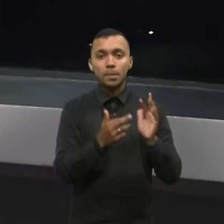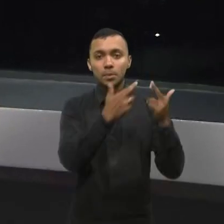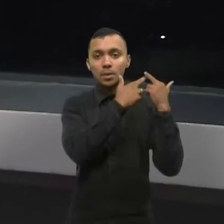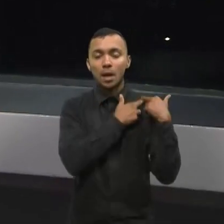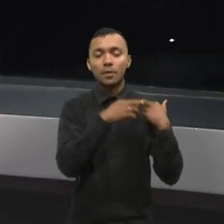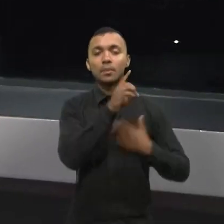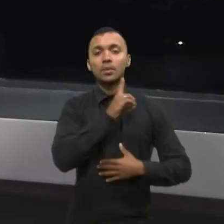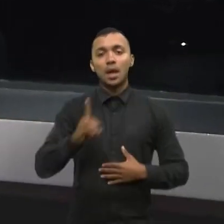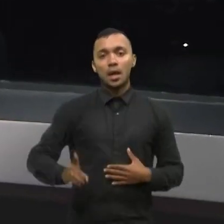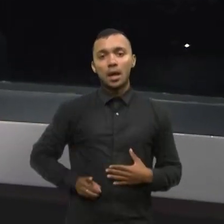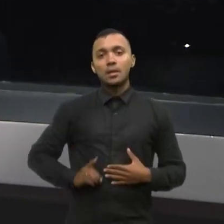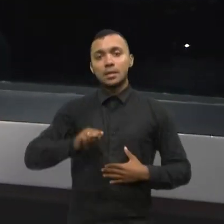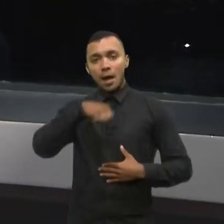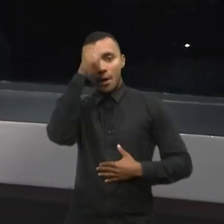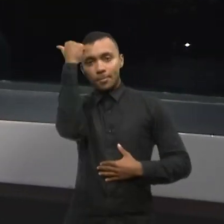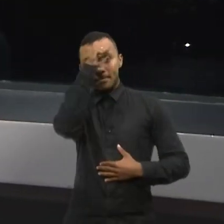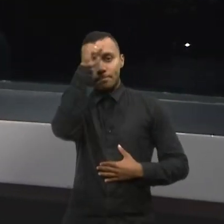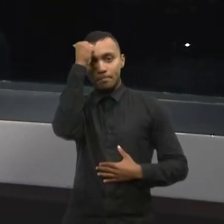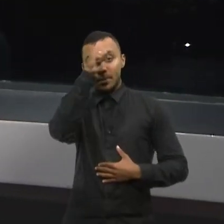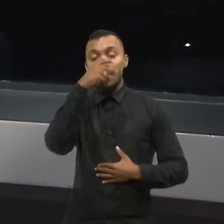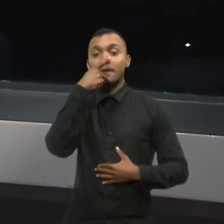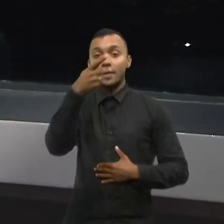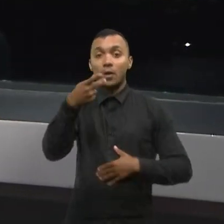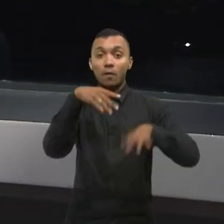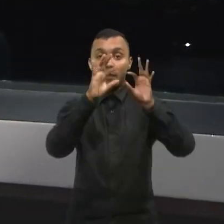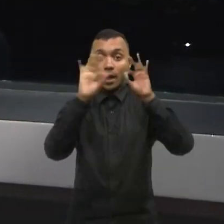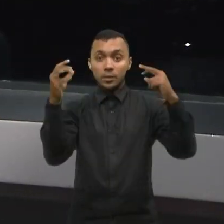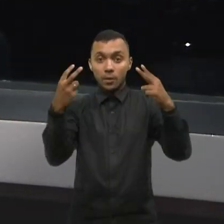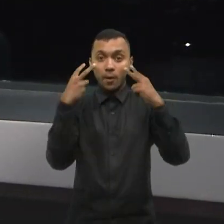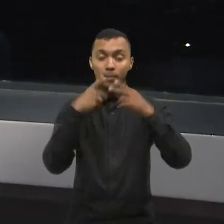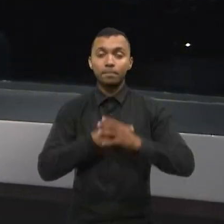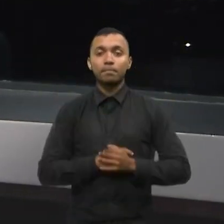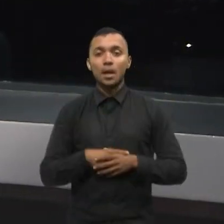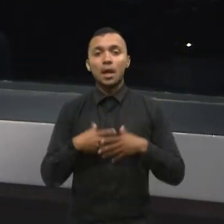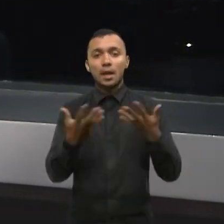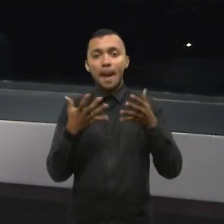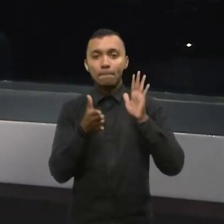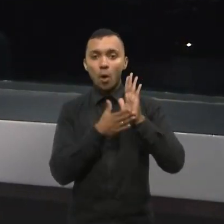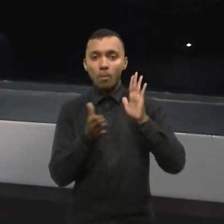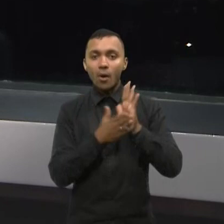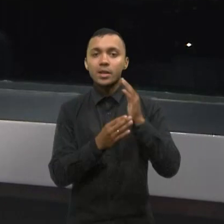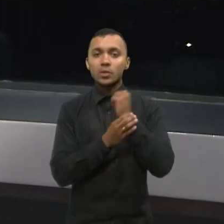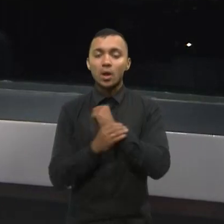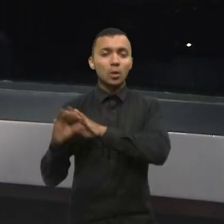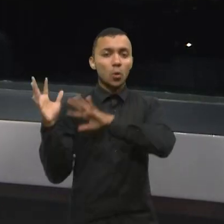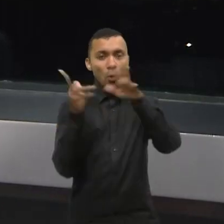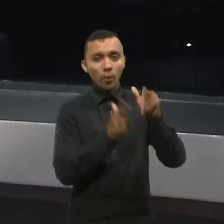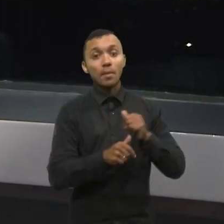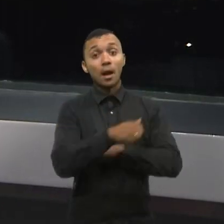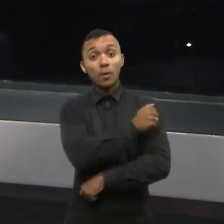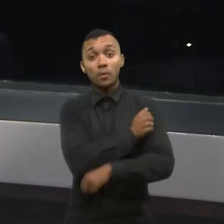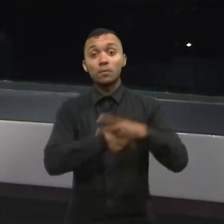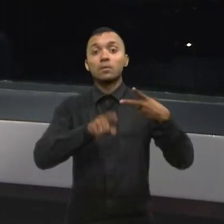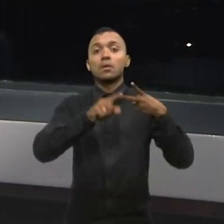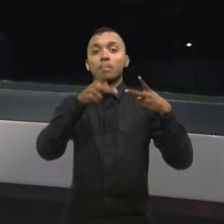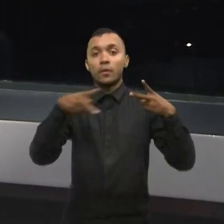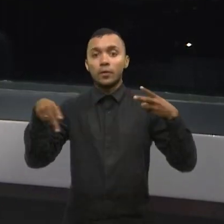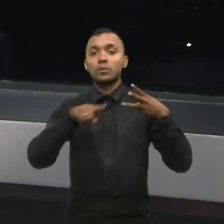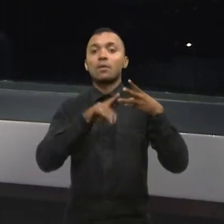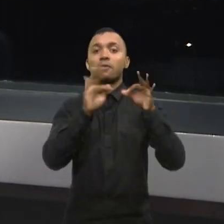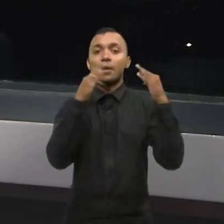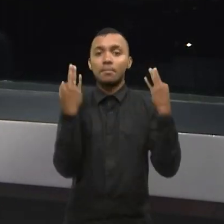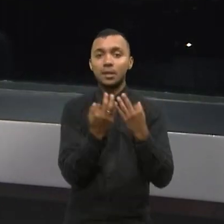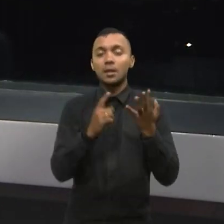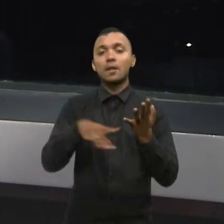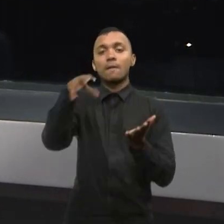Júlio César Filho, que justifica: a proposta é garantir segurança para alunos, professores, pais e